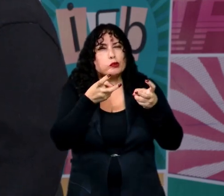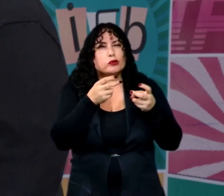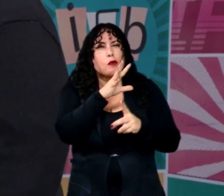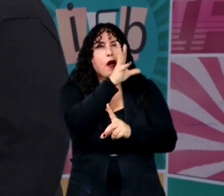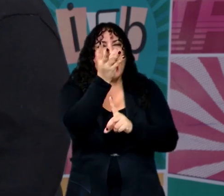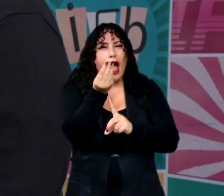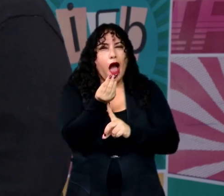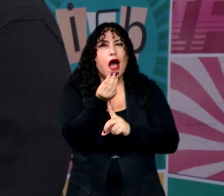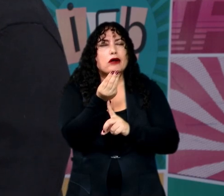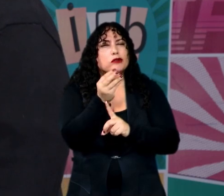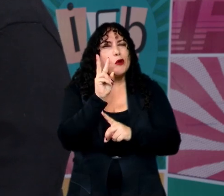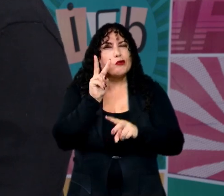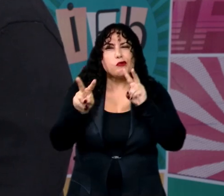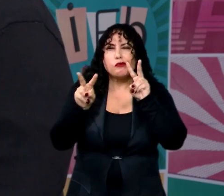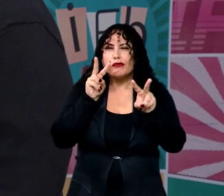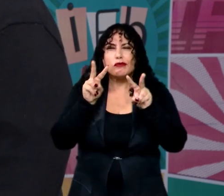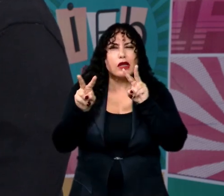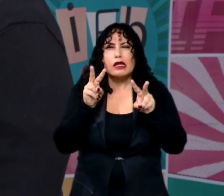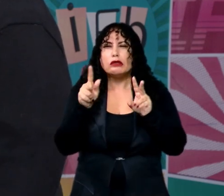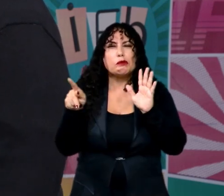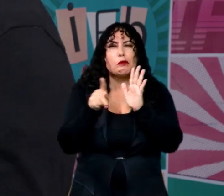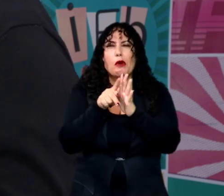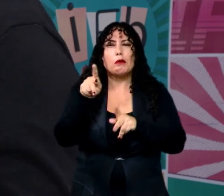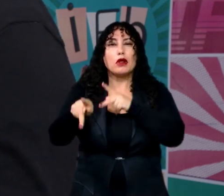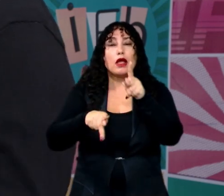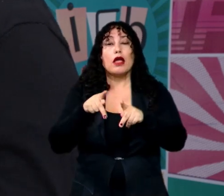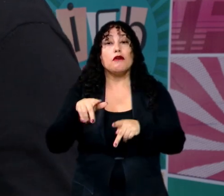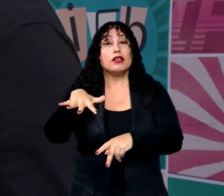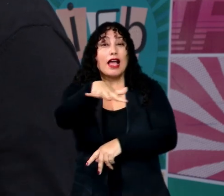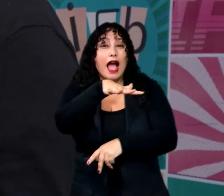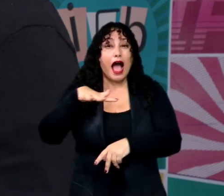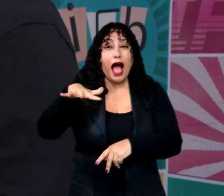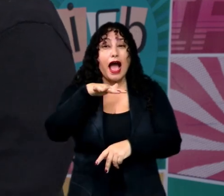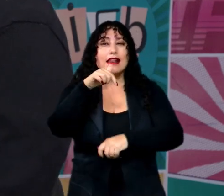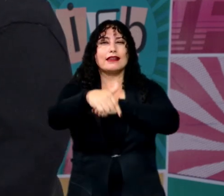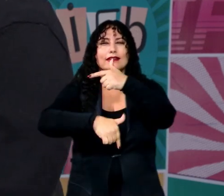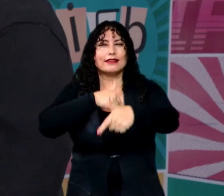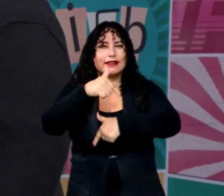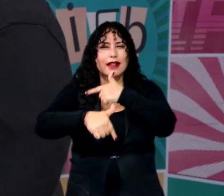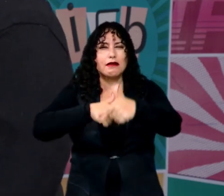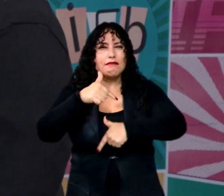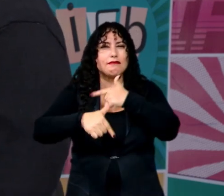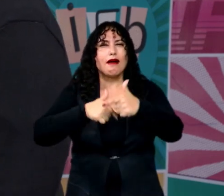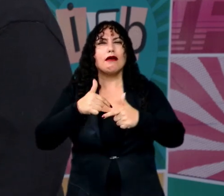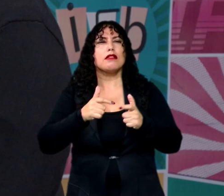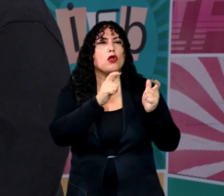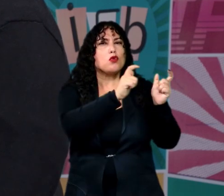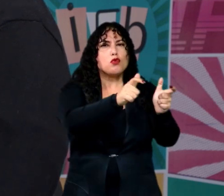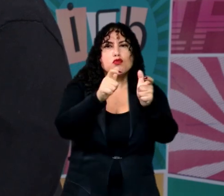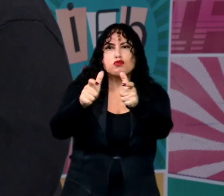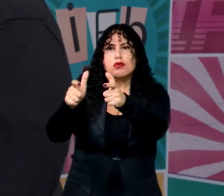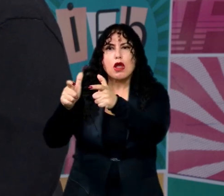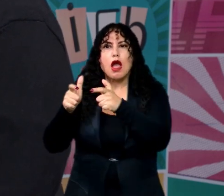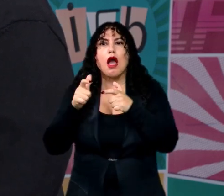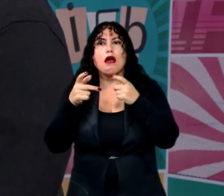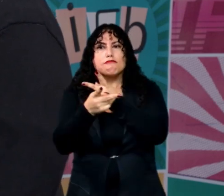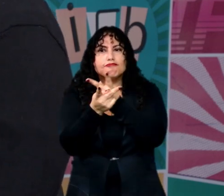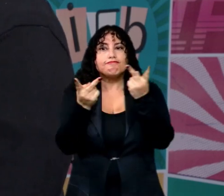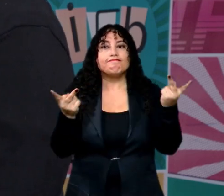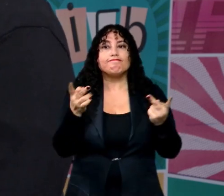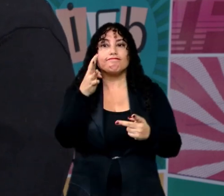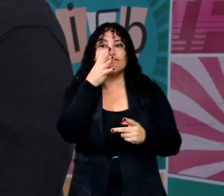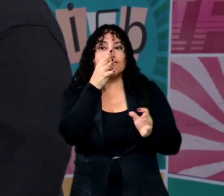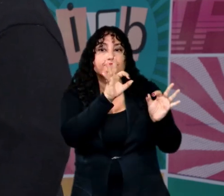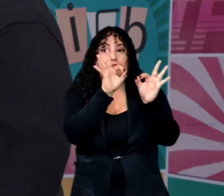vejo os mesmos públicos sempre. Quem eu vejo sempre é o pessoal da área que trabalha com isso, Aham. que geralmente está nos lugares para prestigiar ou